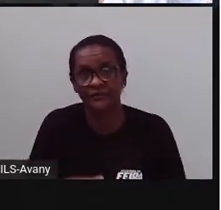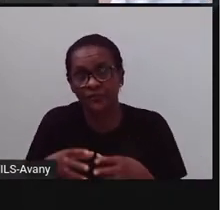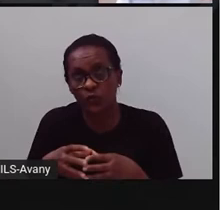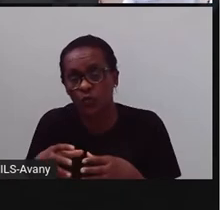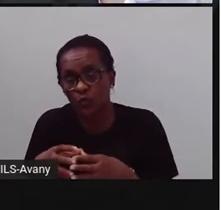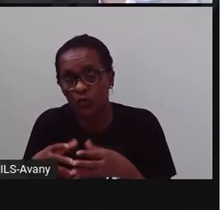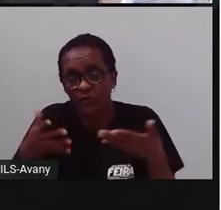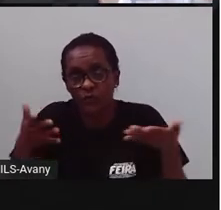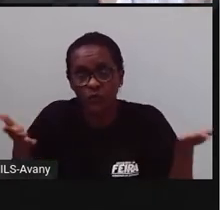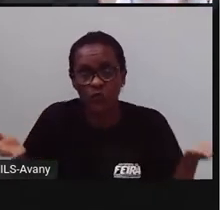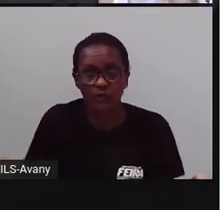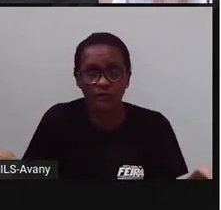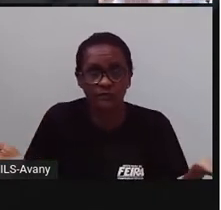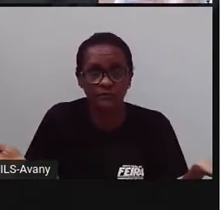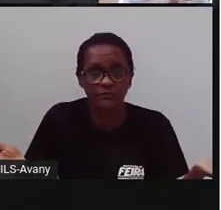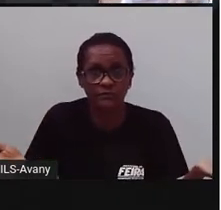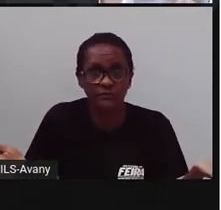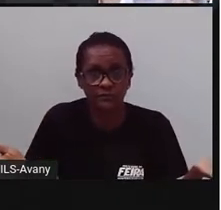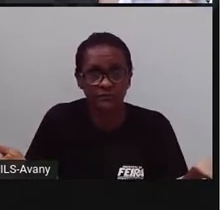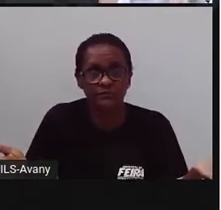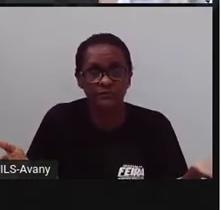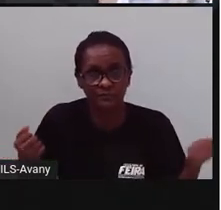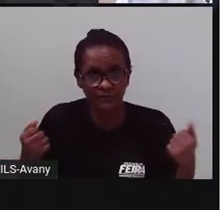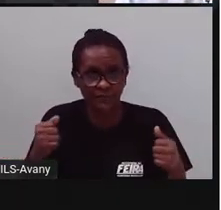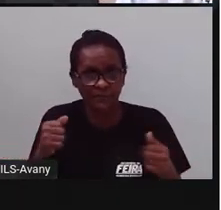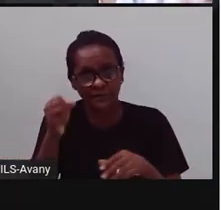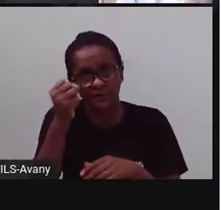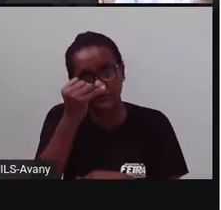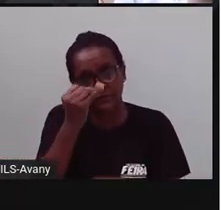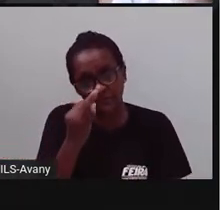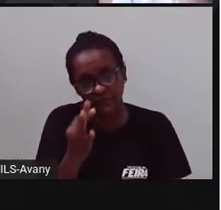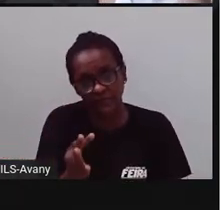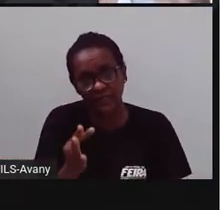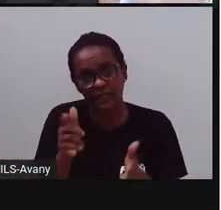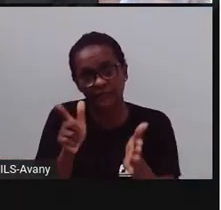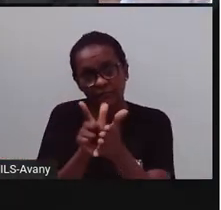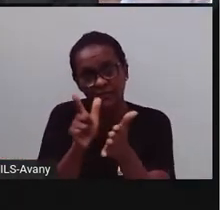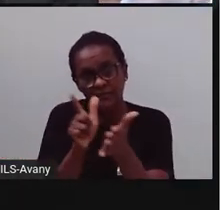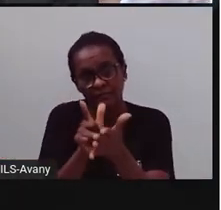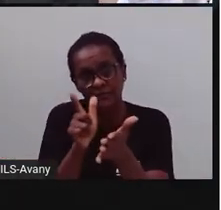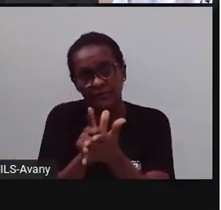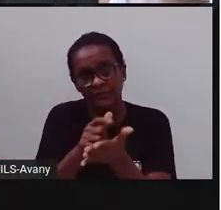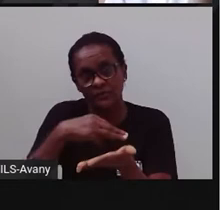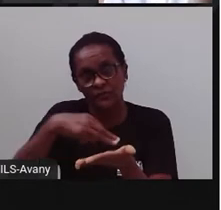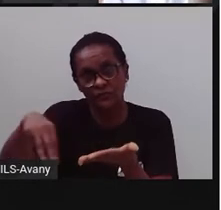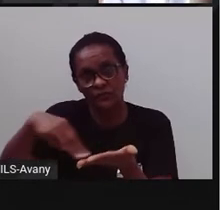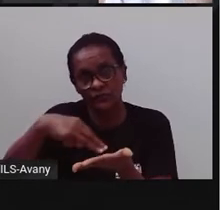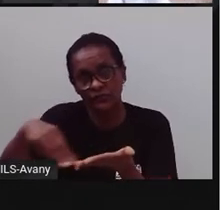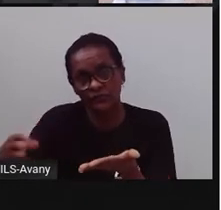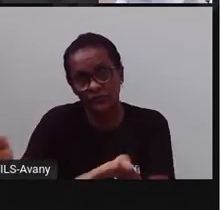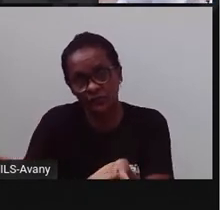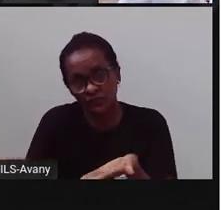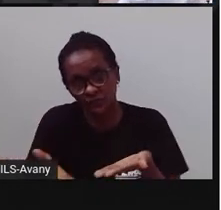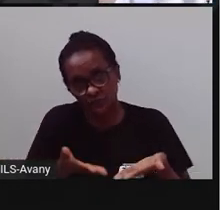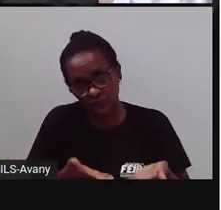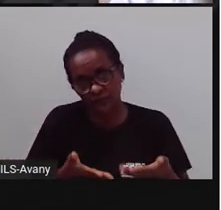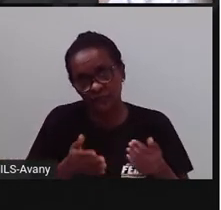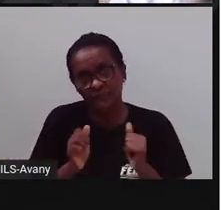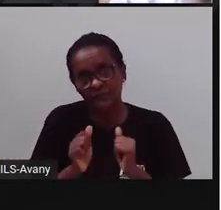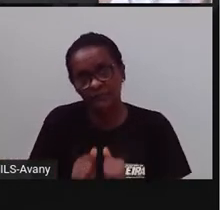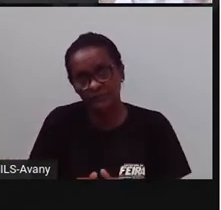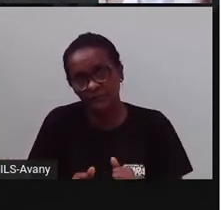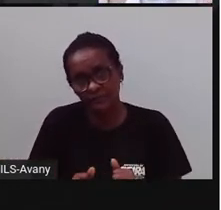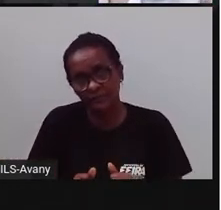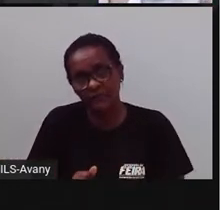mesma turma que Maria né então tem que ter essa explicação ó e aqui Augusto vem explicando né que é um momento especial para ele